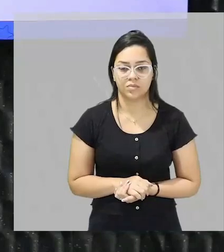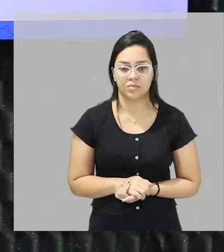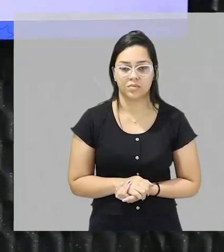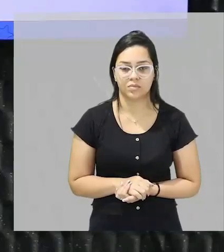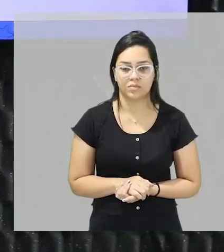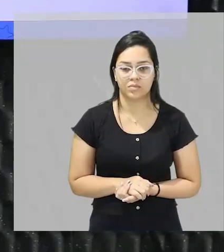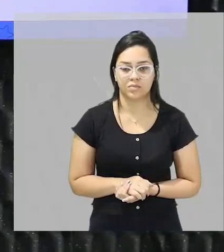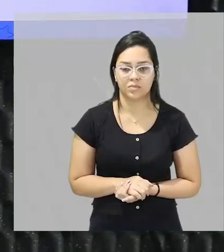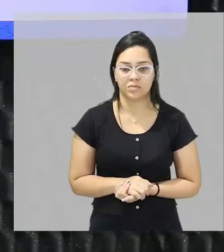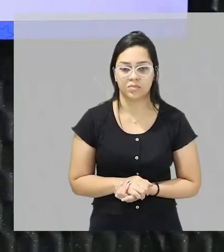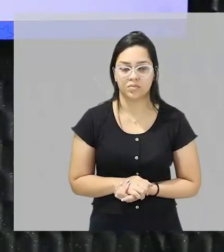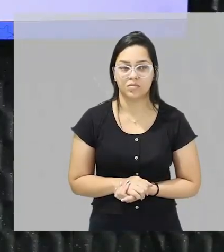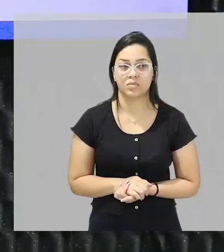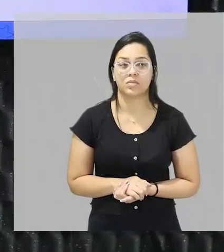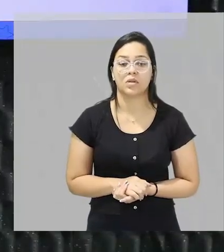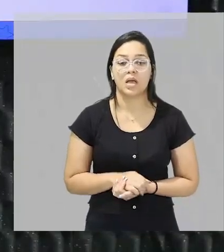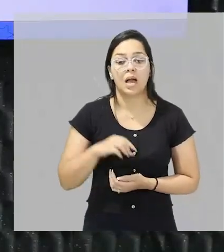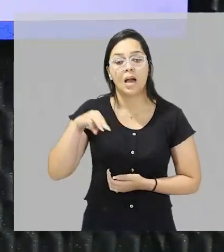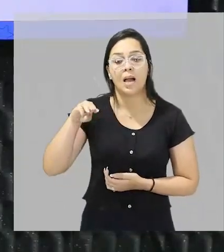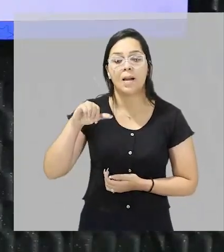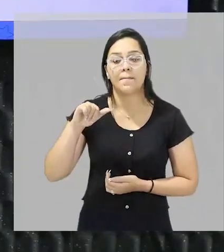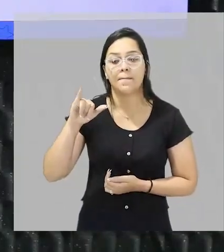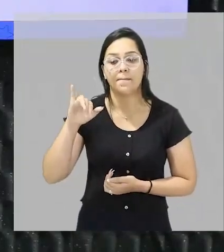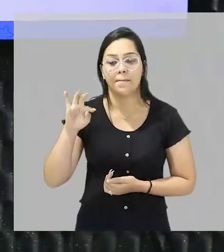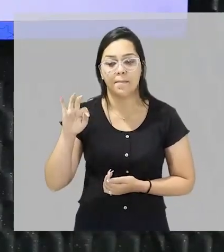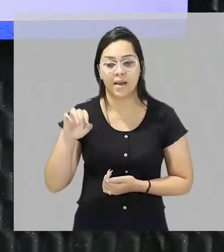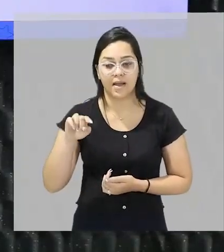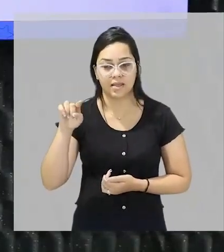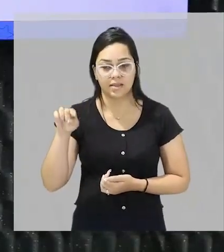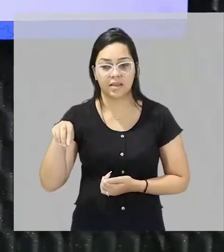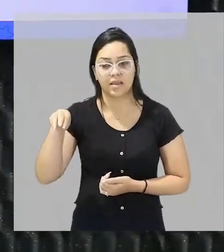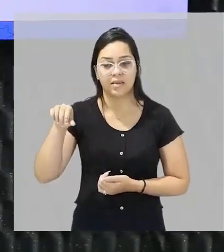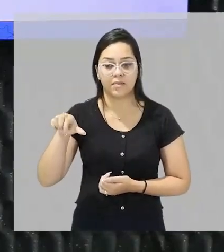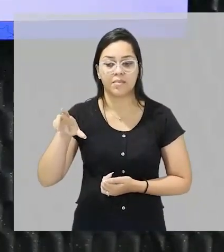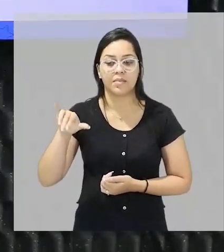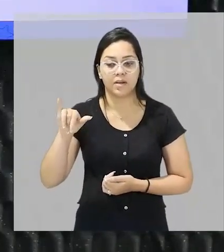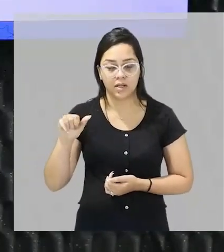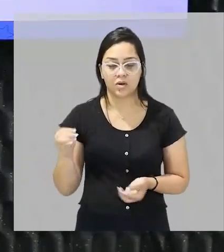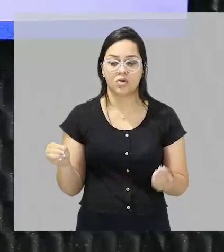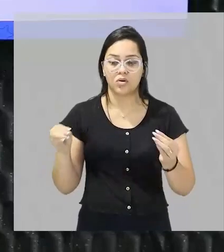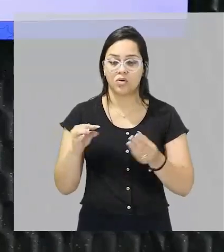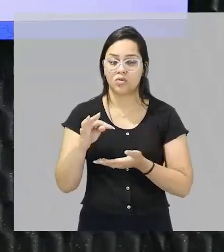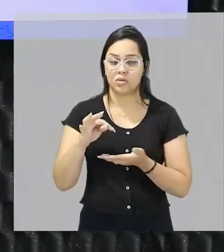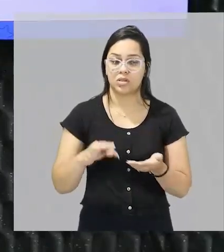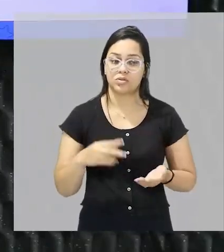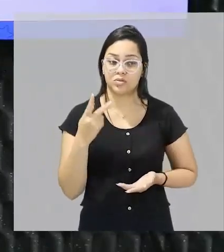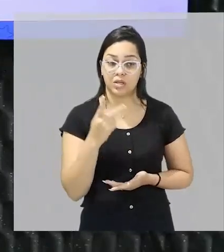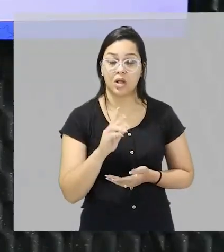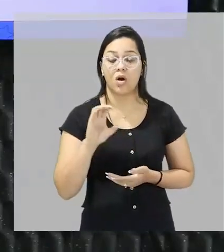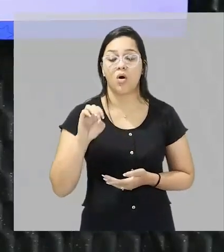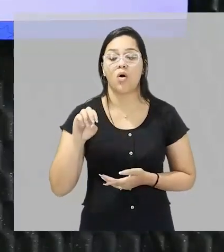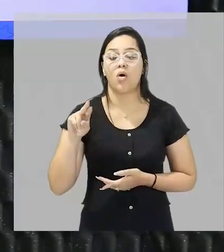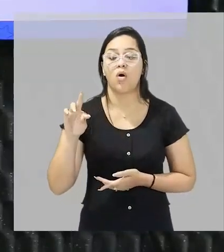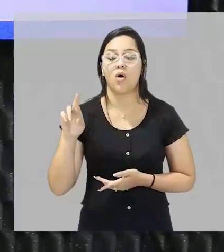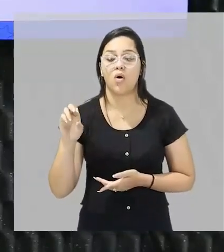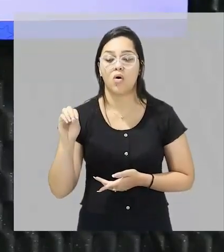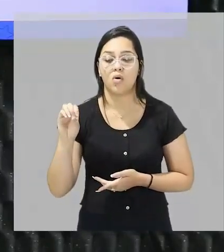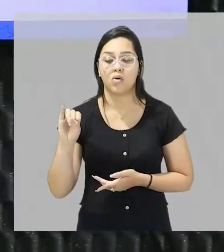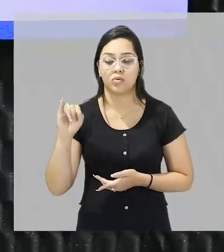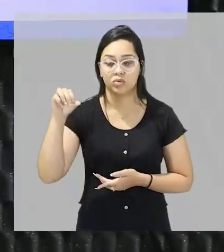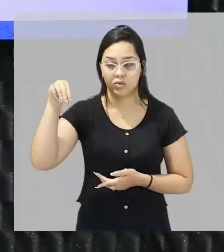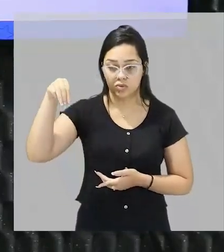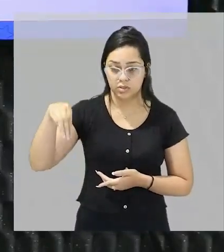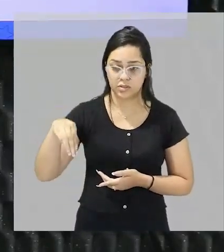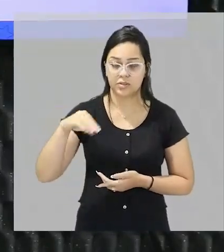de documentação. Foi assim que a Maitê Maria colocou lá no texto dela, né? Ela utilizou qual conectivo? Outro